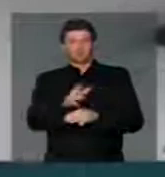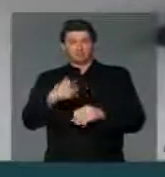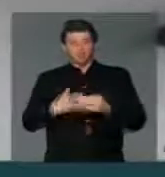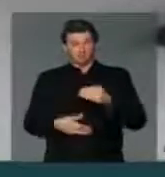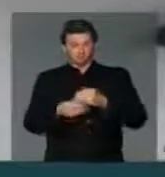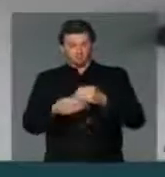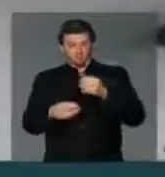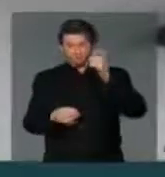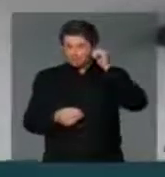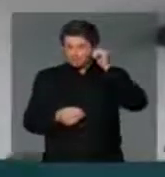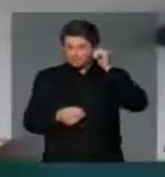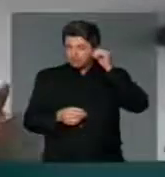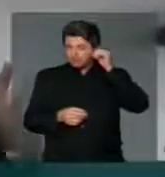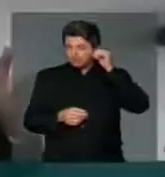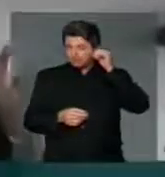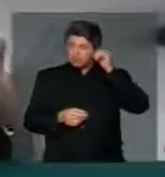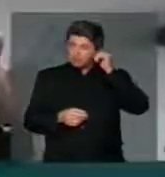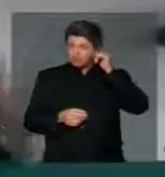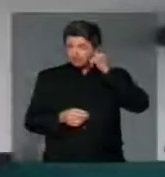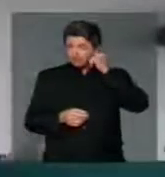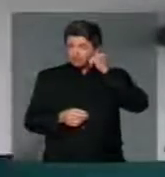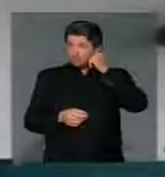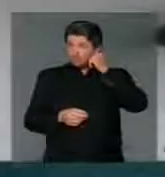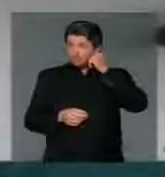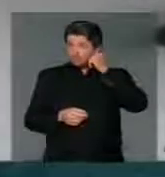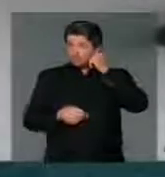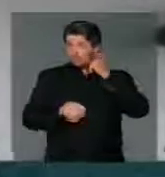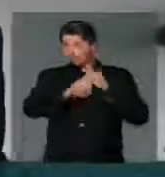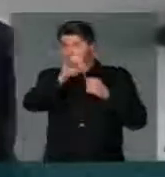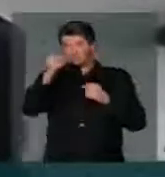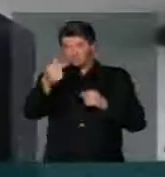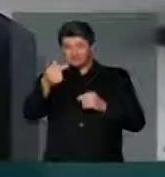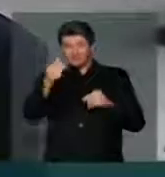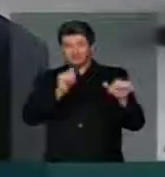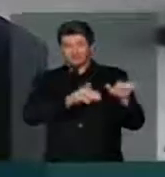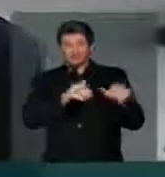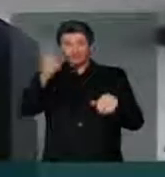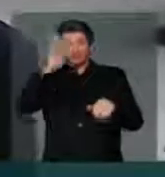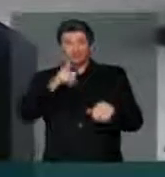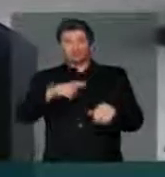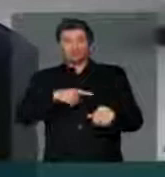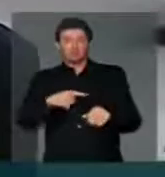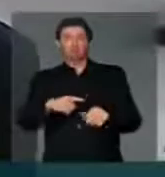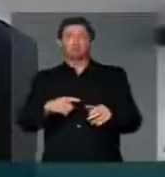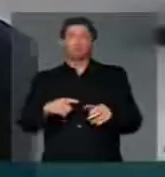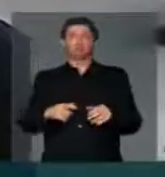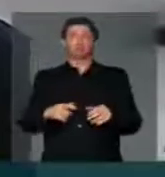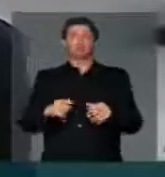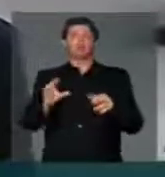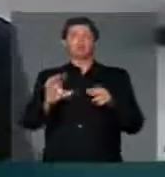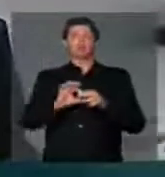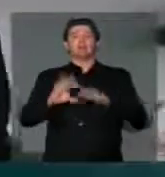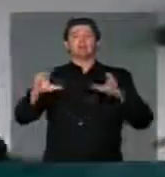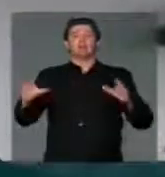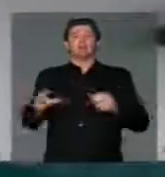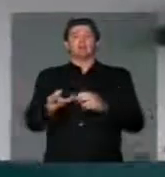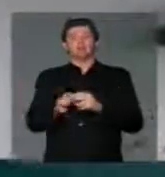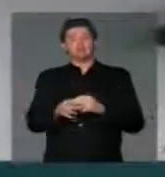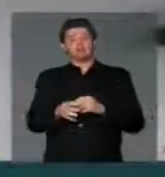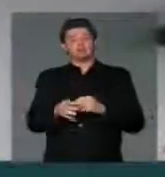aparte, deputado, que dia 7 de setembro o Brasil viveu uma data de independência